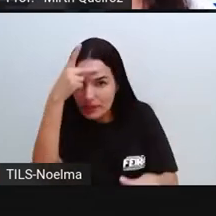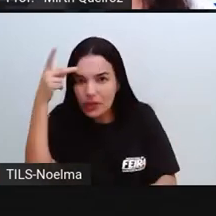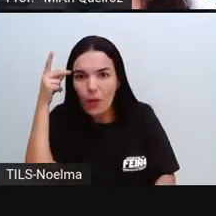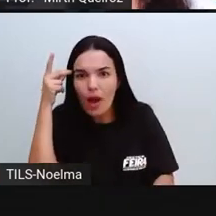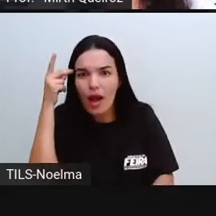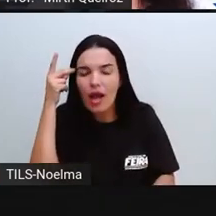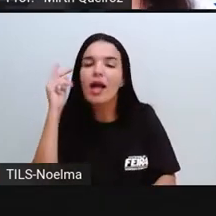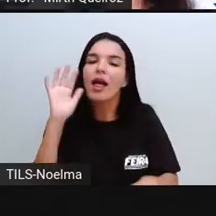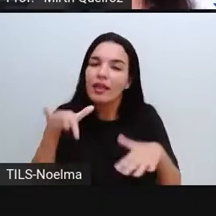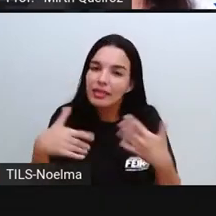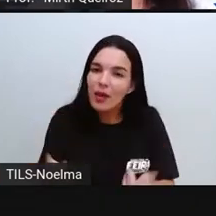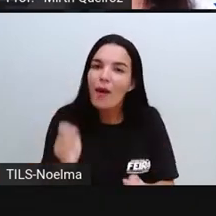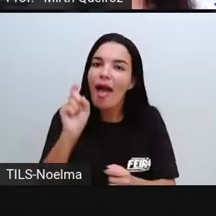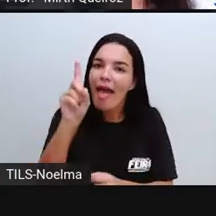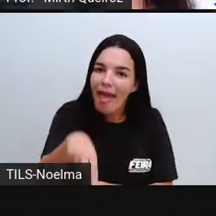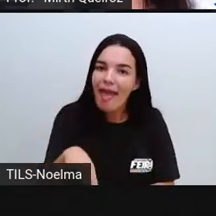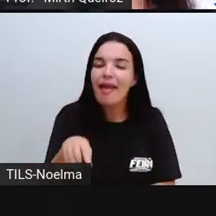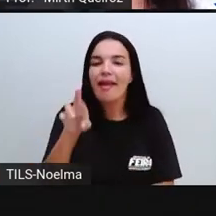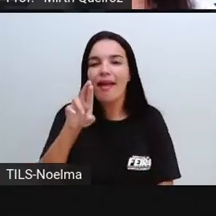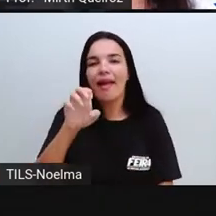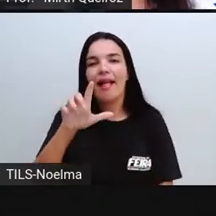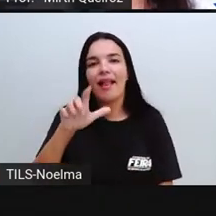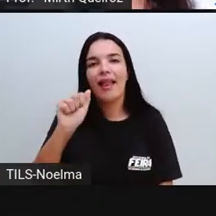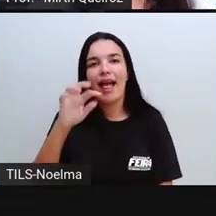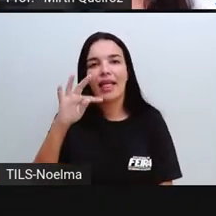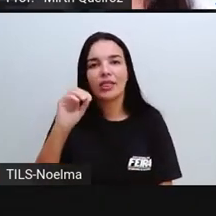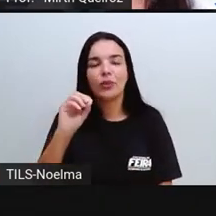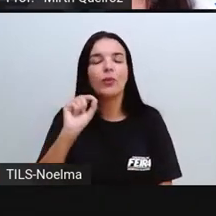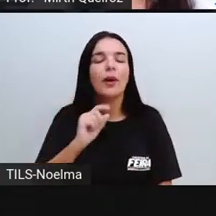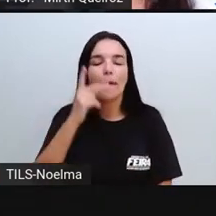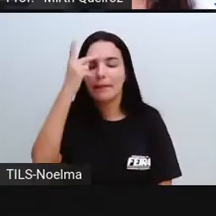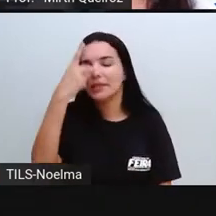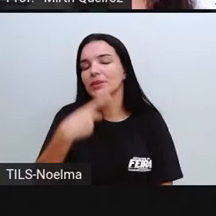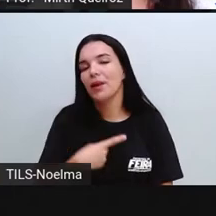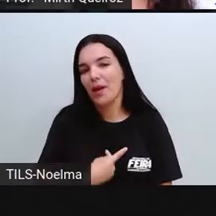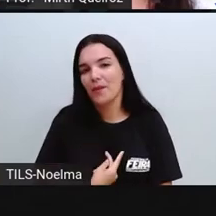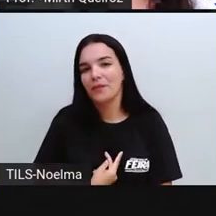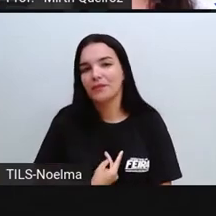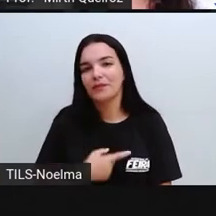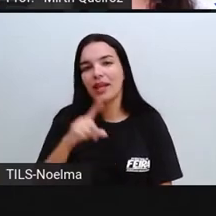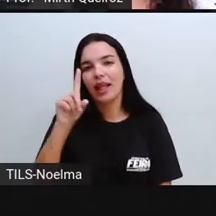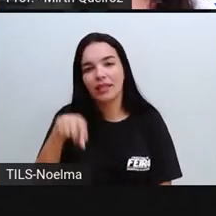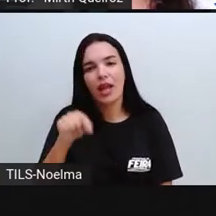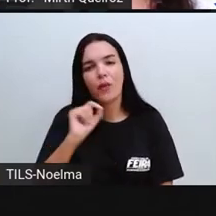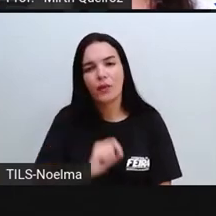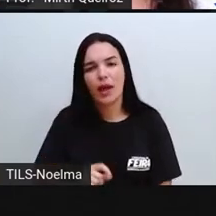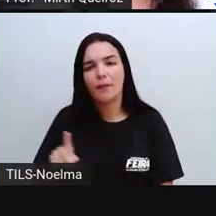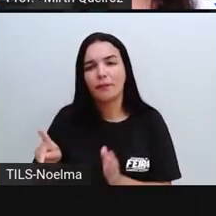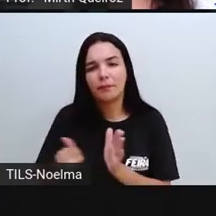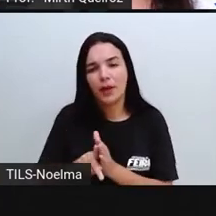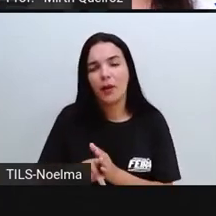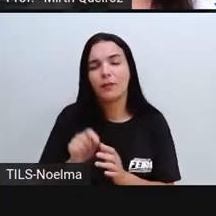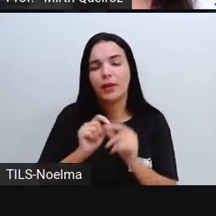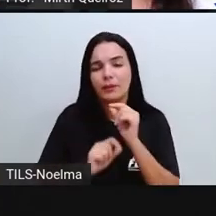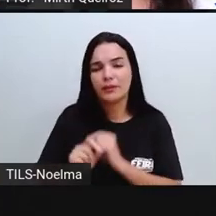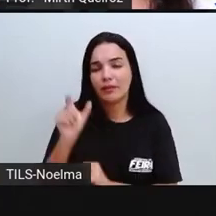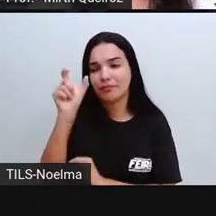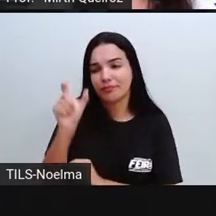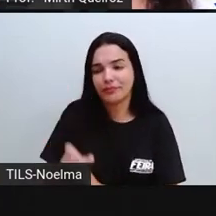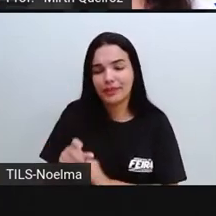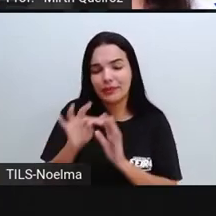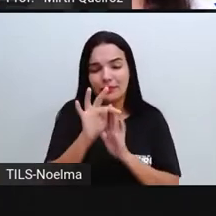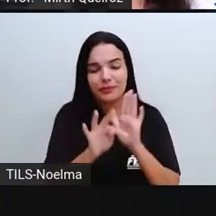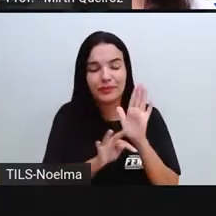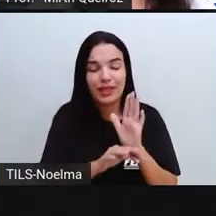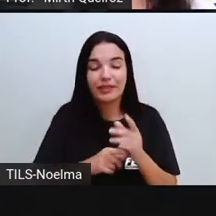mãe, vocês estão fazendo um relato pessoal. Esse gênero, ele apresenta uma narração de forma bem criativa sobre um